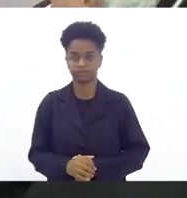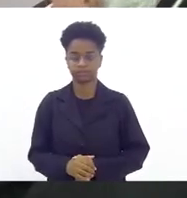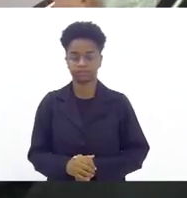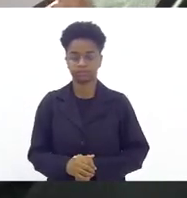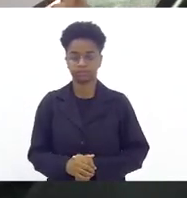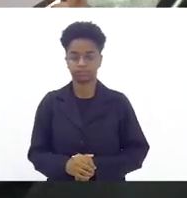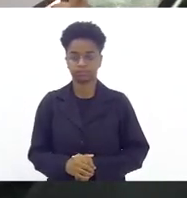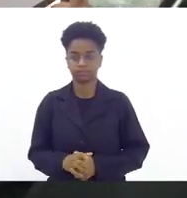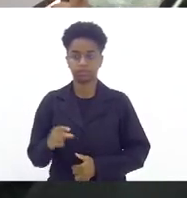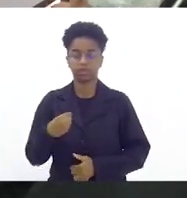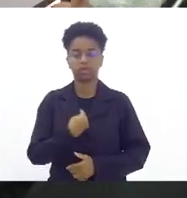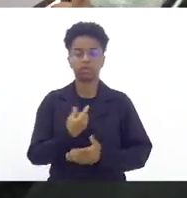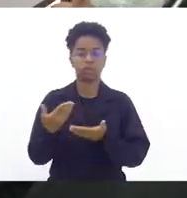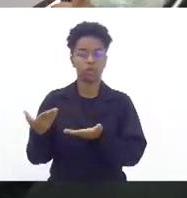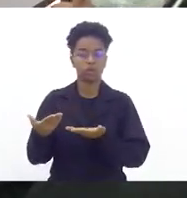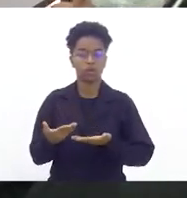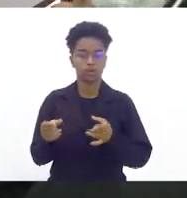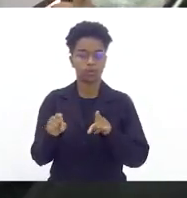E a gente convida aqui